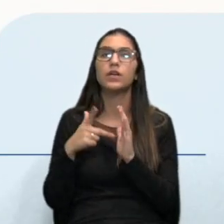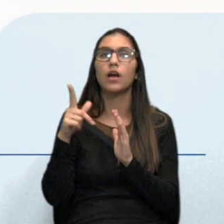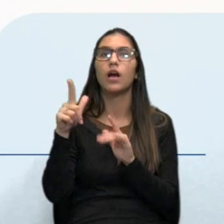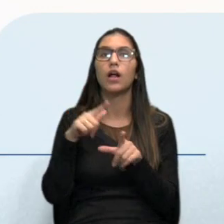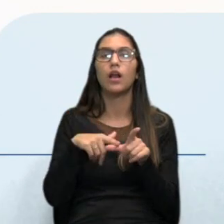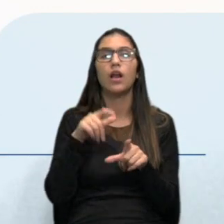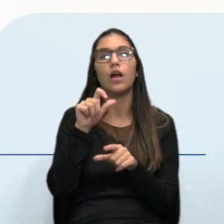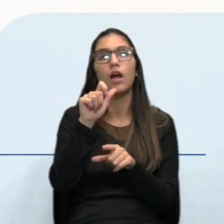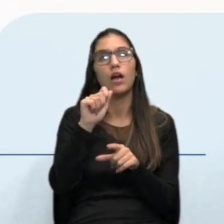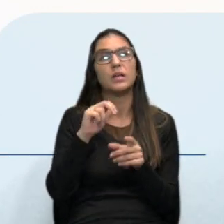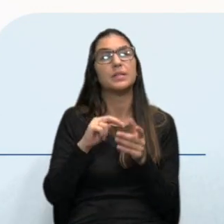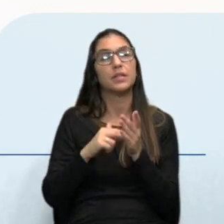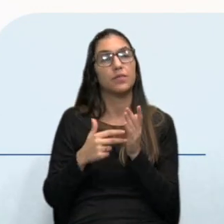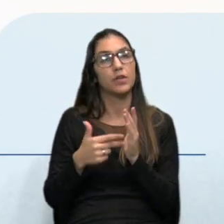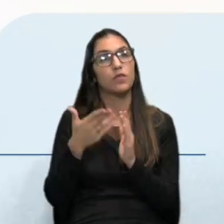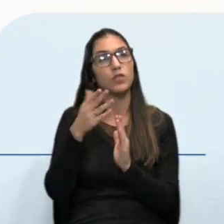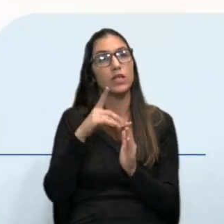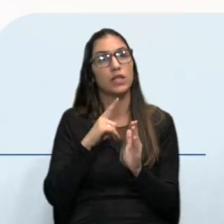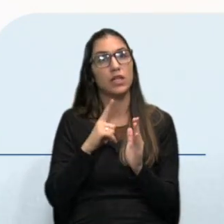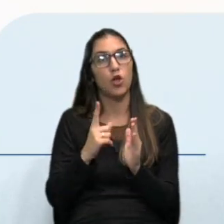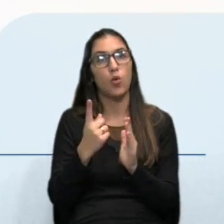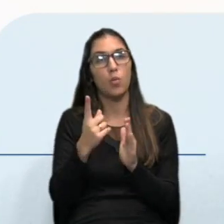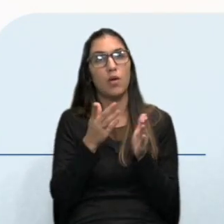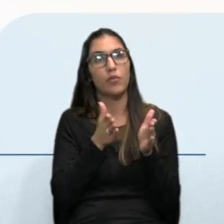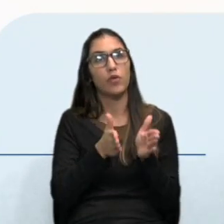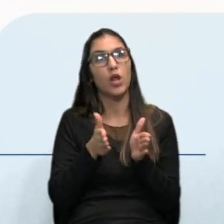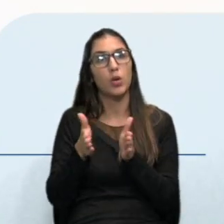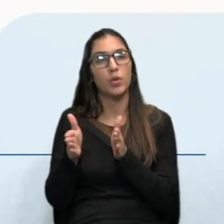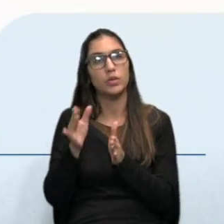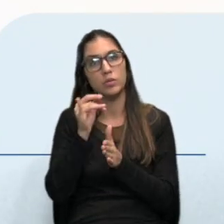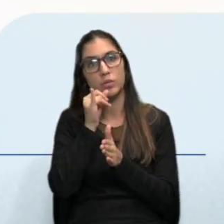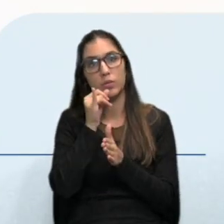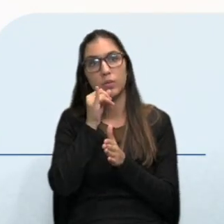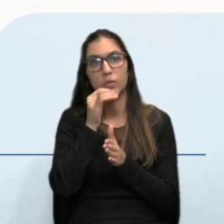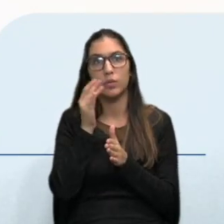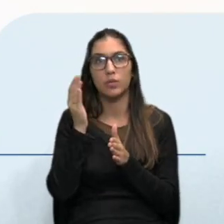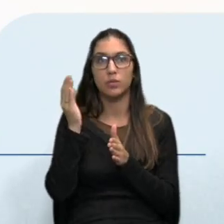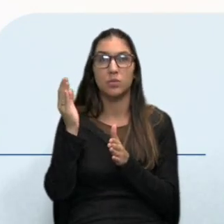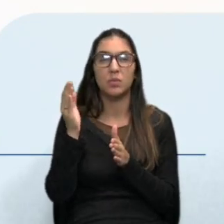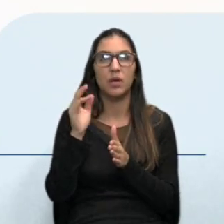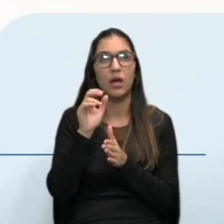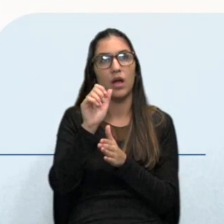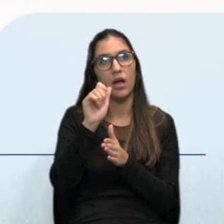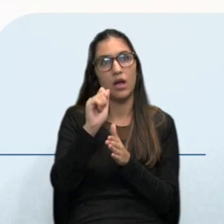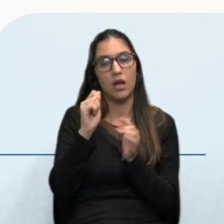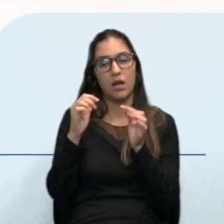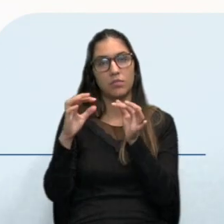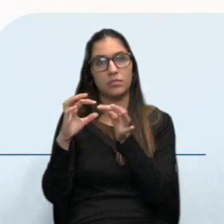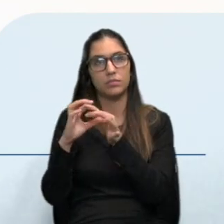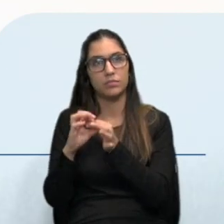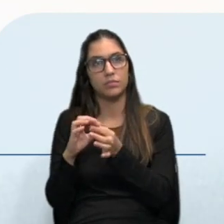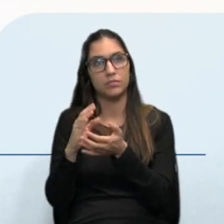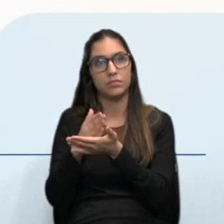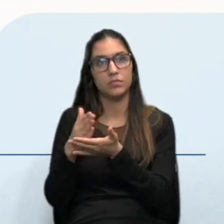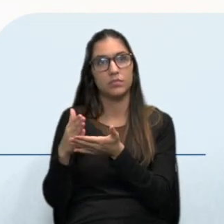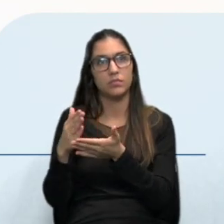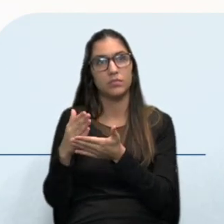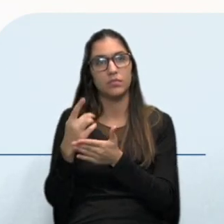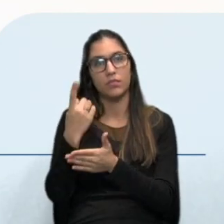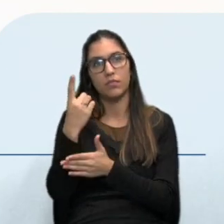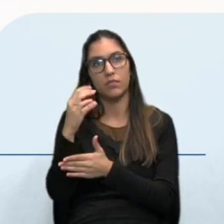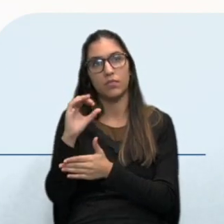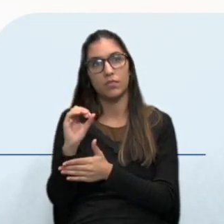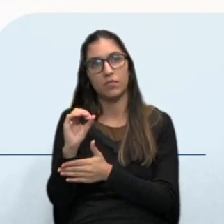letra A? Significa que você tem uma determinada frequência. Digamos aqui, A está relacionada à frequência de 10